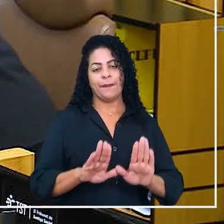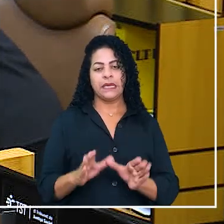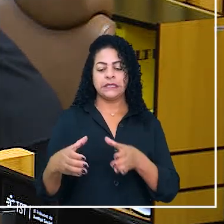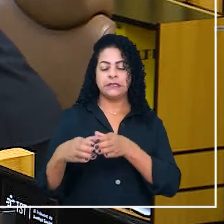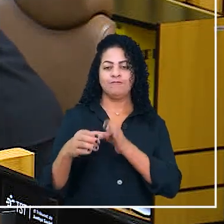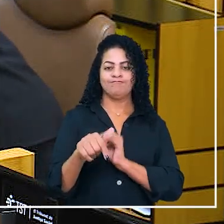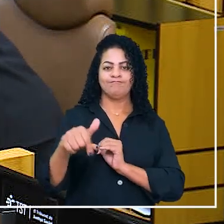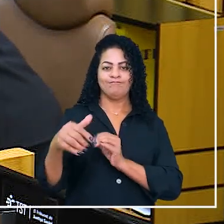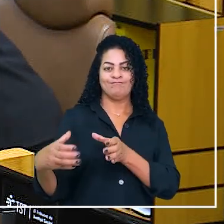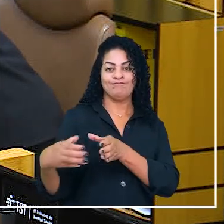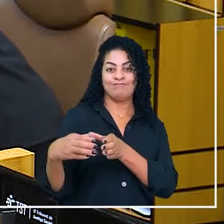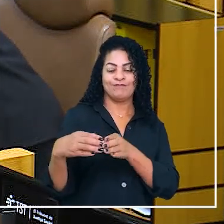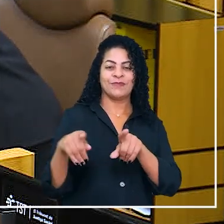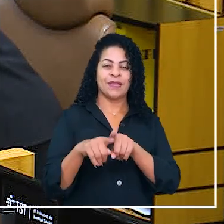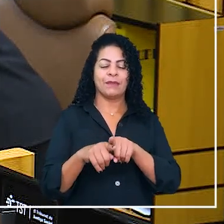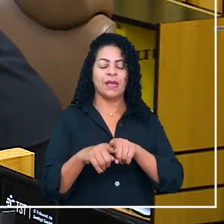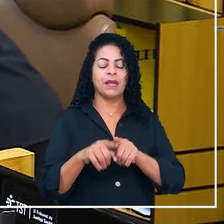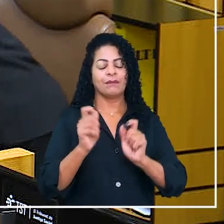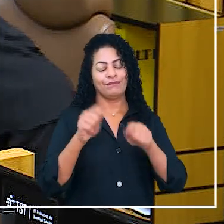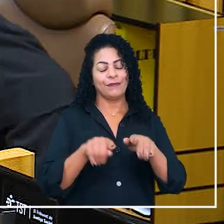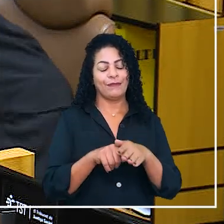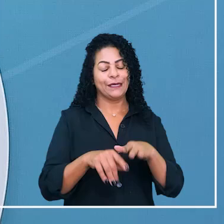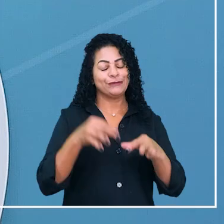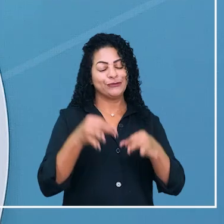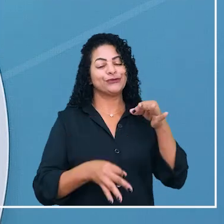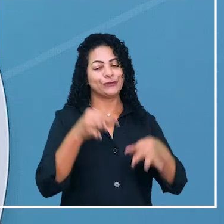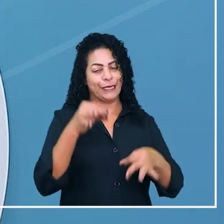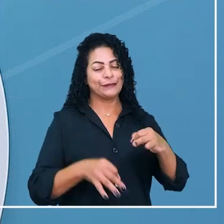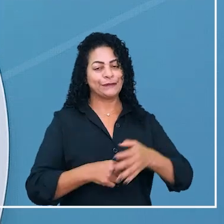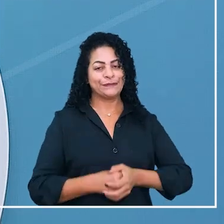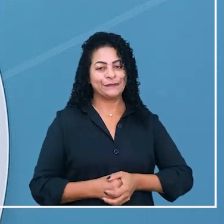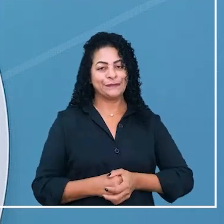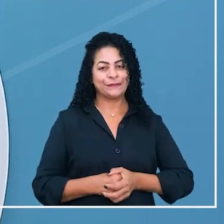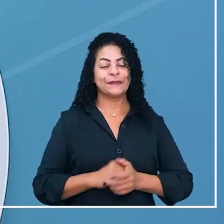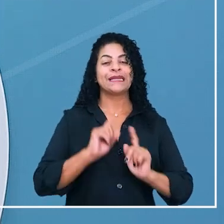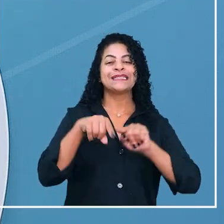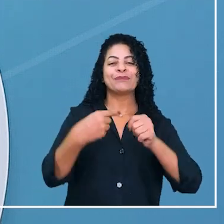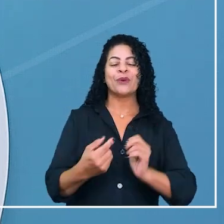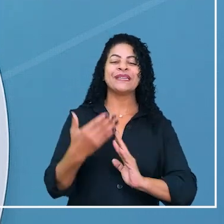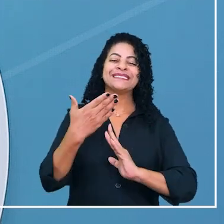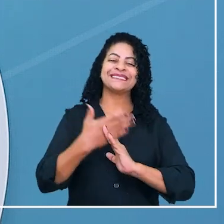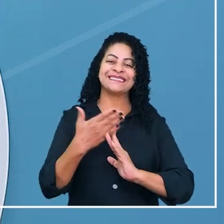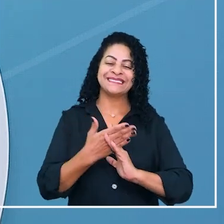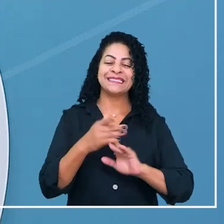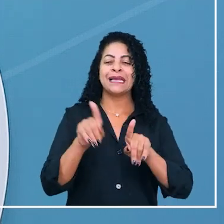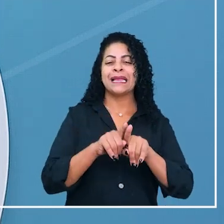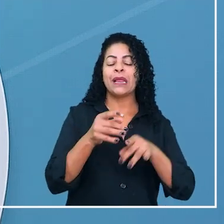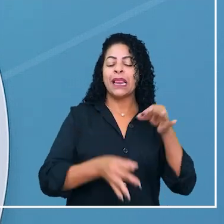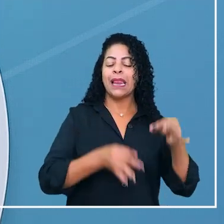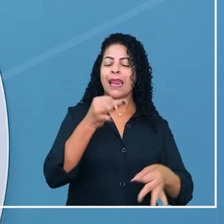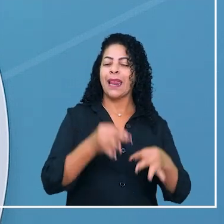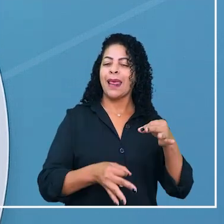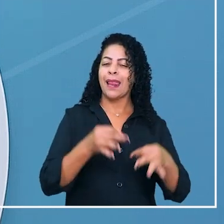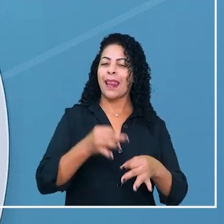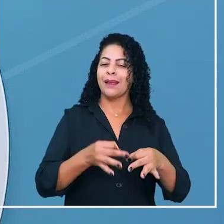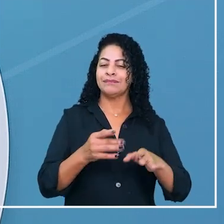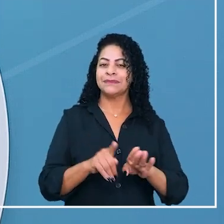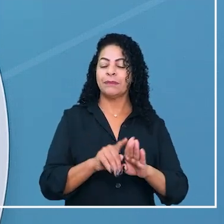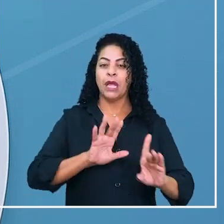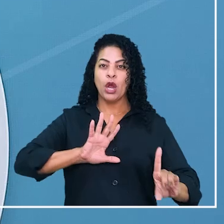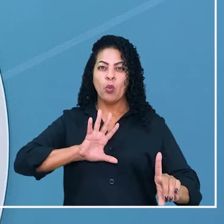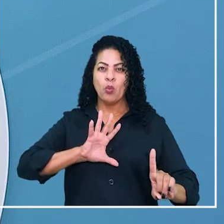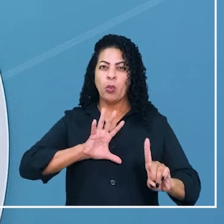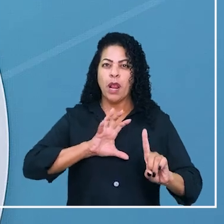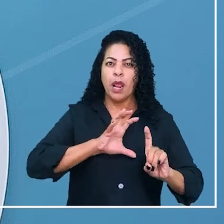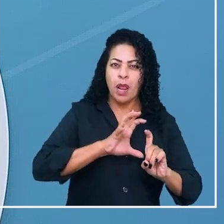foi unânime. Ainda cabe recurso. Você vai ver no próximo bloco. Atuação judicial em audiências sobre assédio